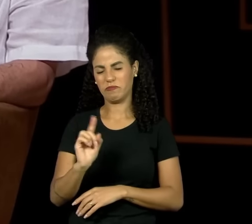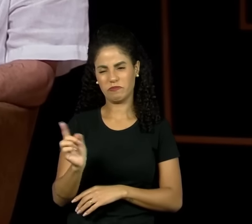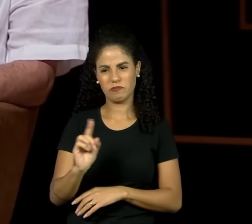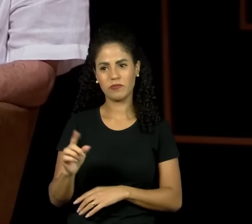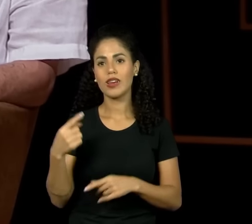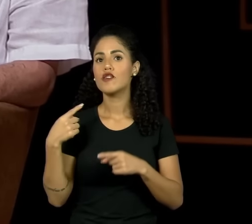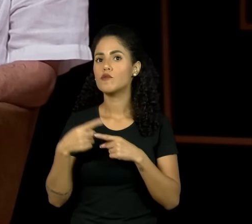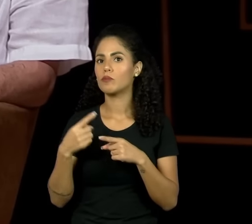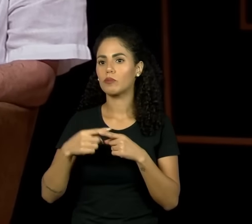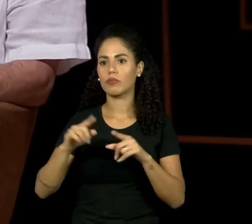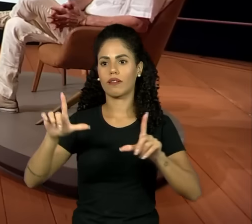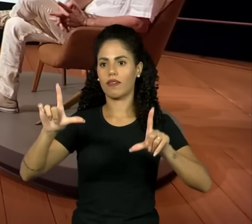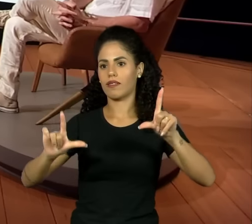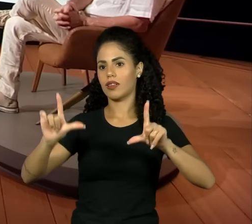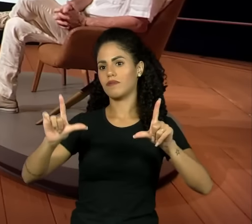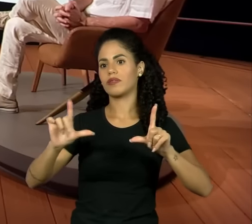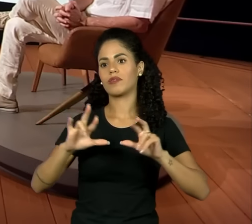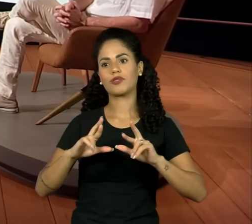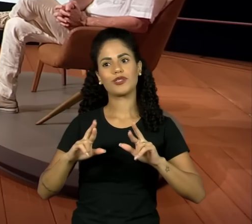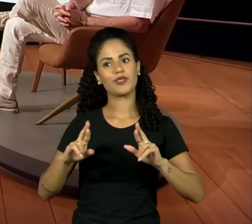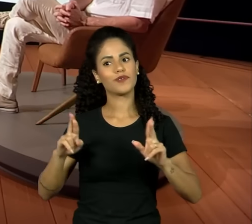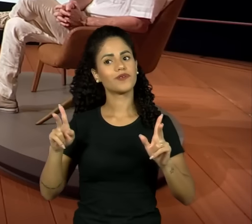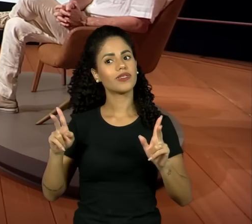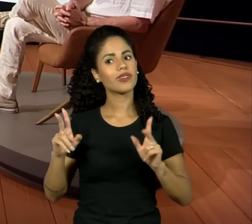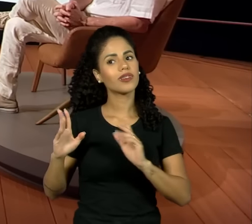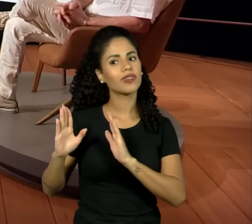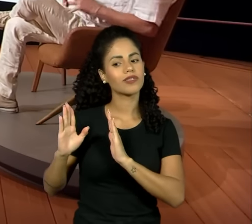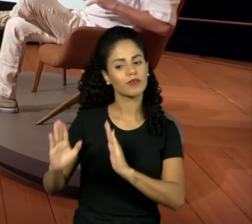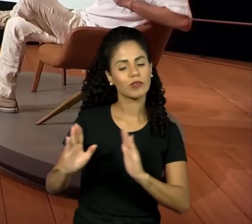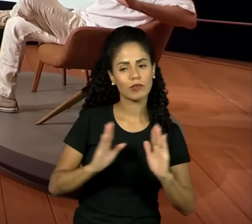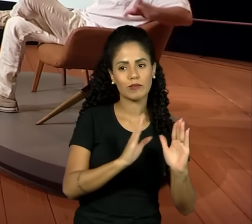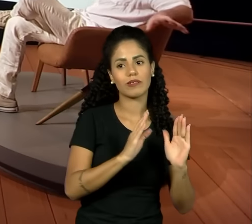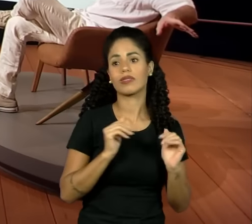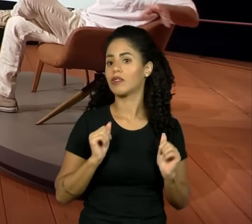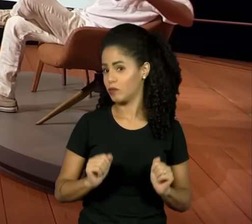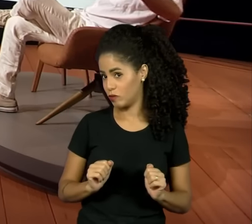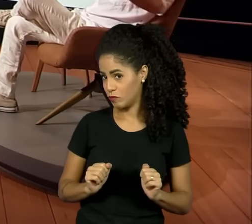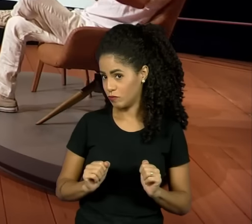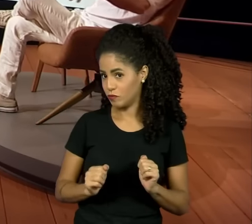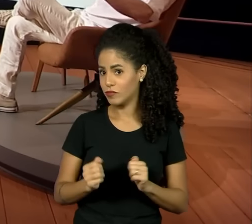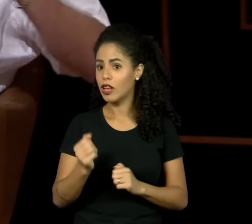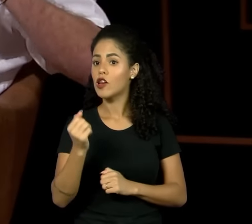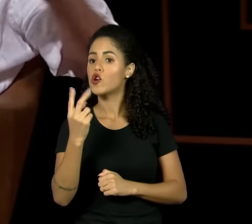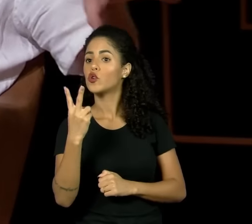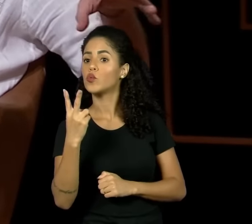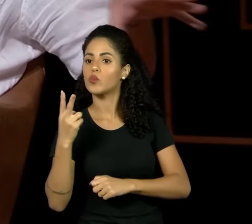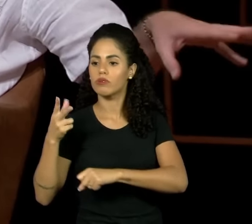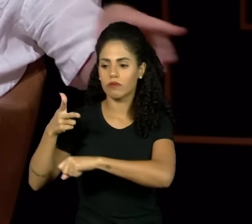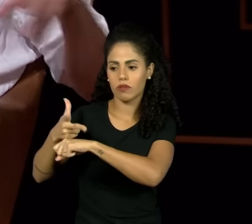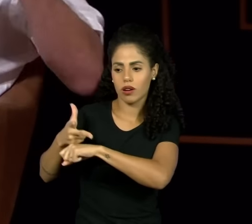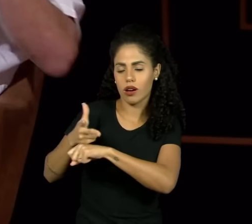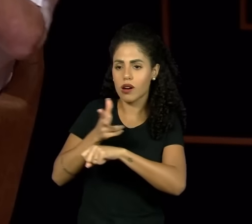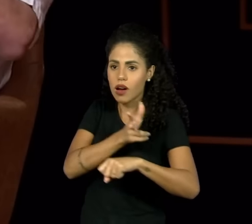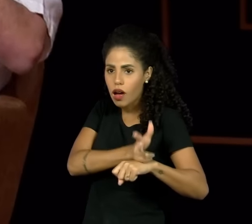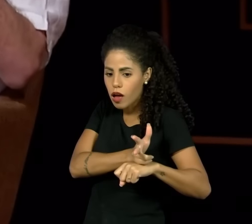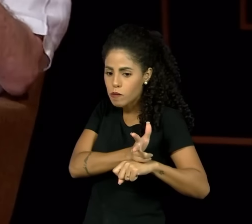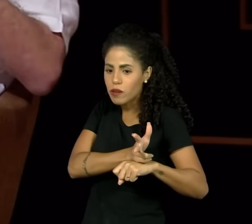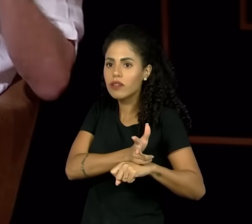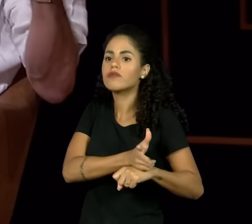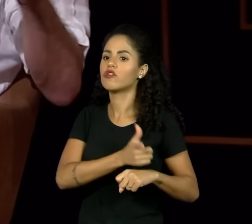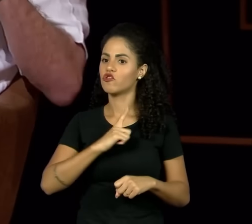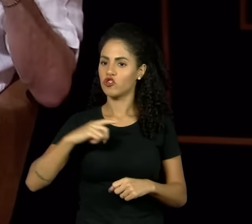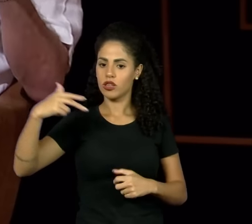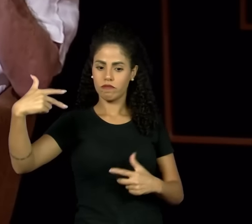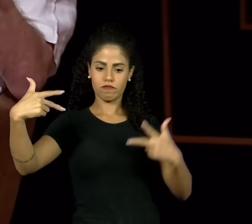porque a tão também é um processo diferente né É aí já tem duas câmeras né Acho que o teste tinham duas câmeras e E